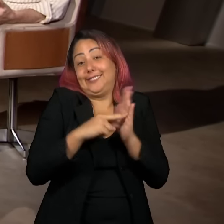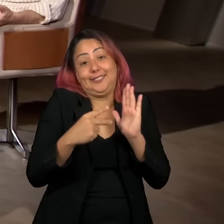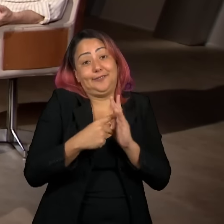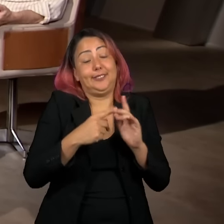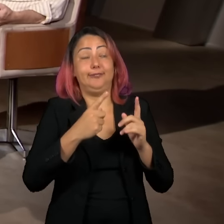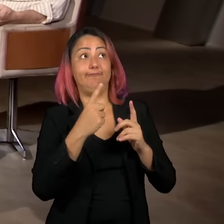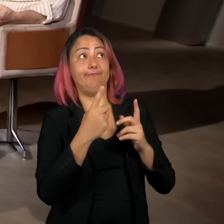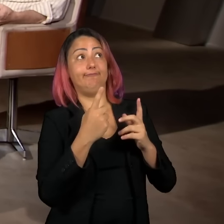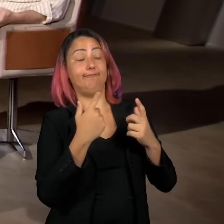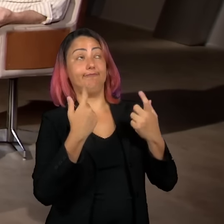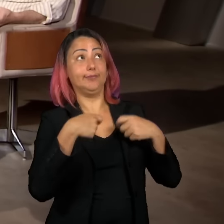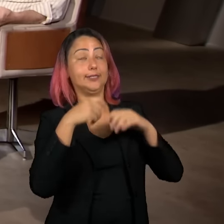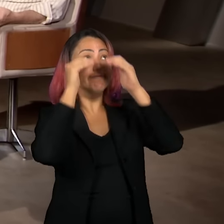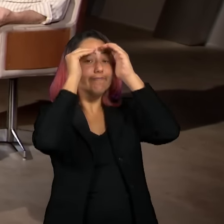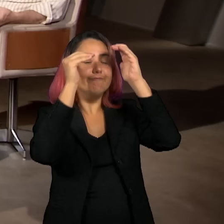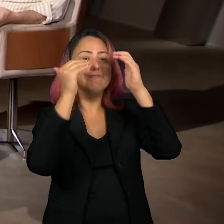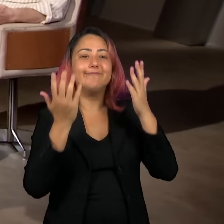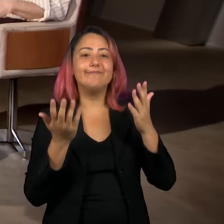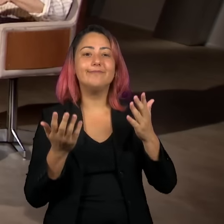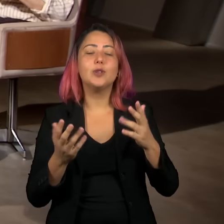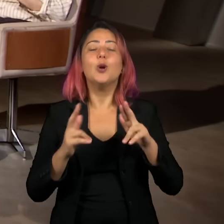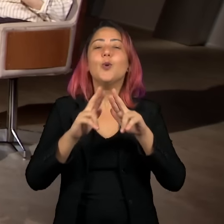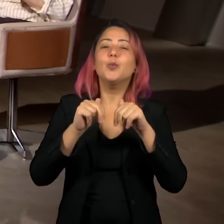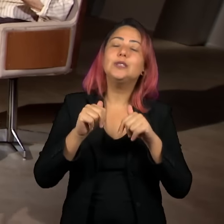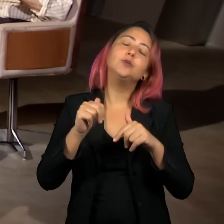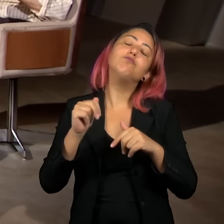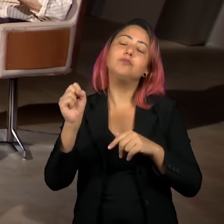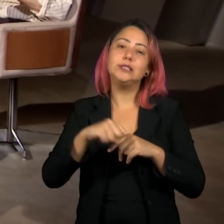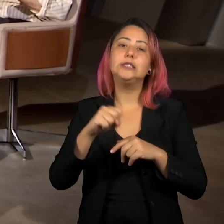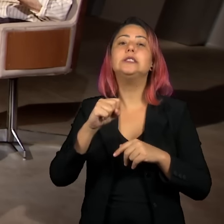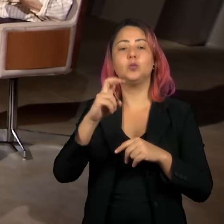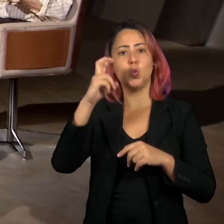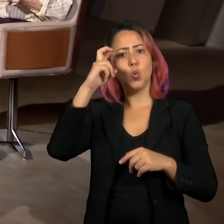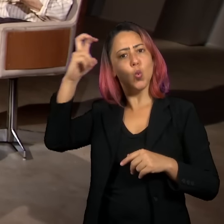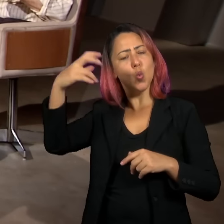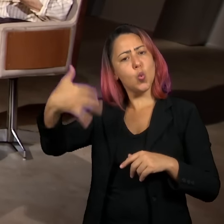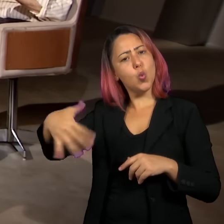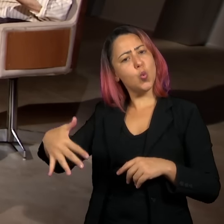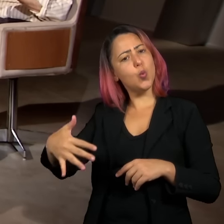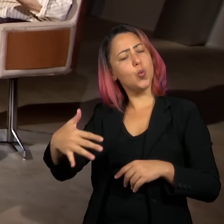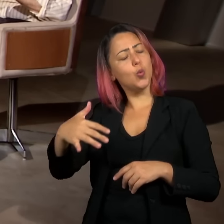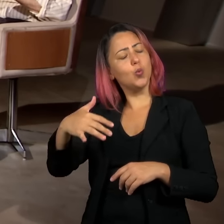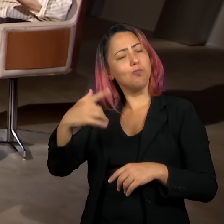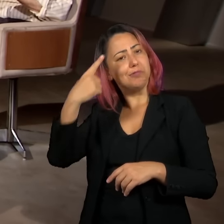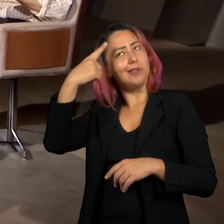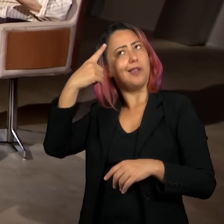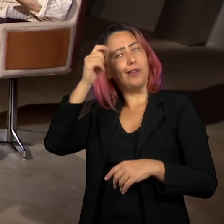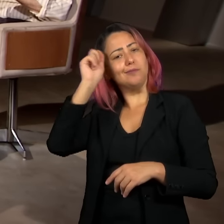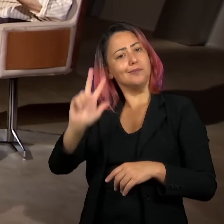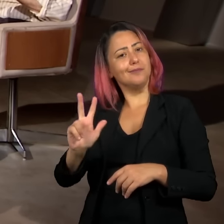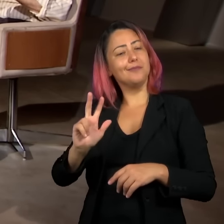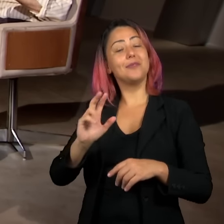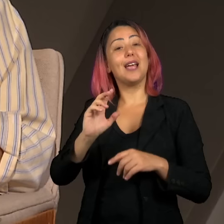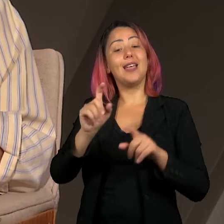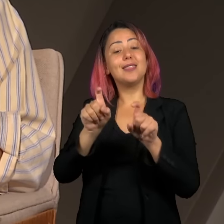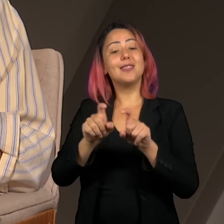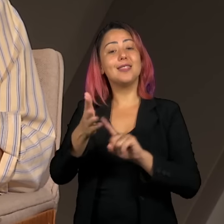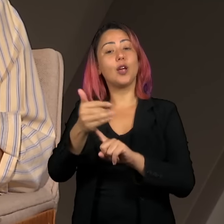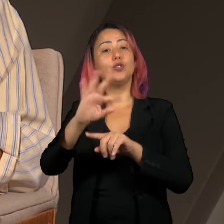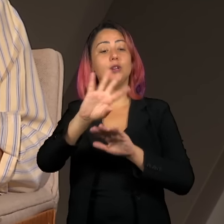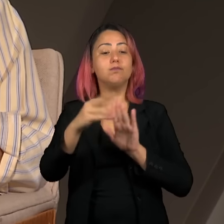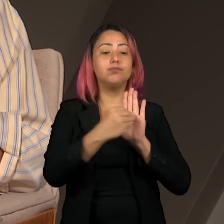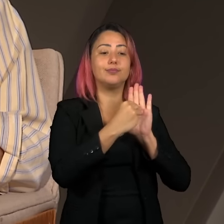parte e foi uma coisa muito inteligente embora desarticulada a tecnologia tá dentro da bncc integrada a